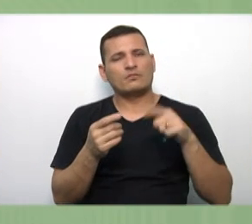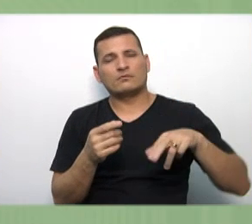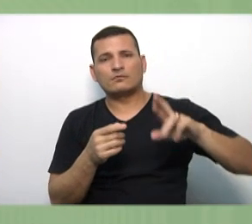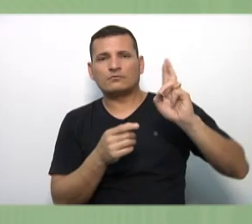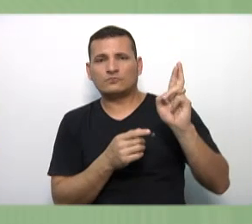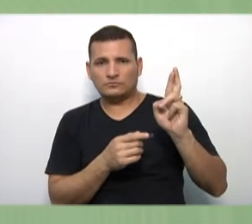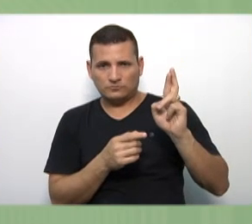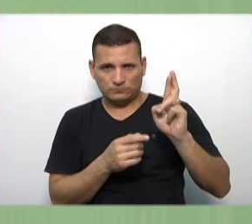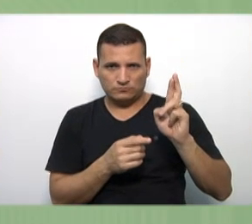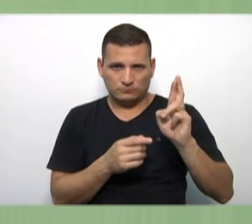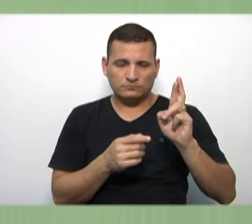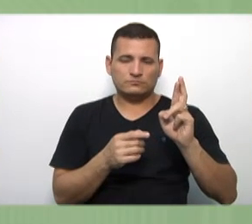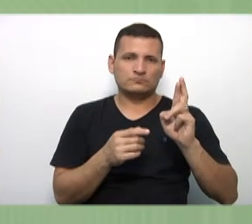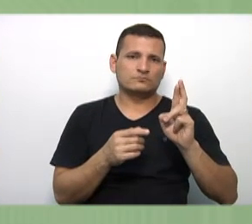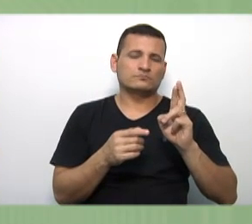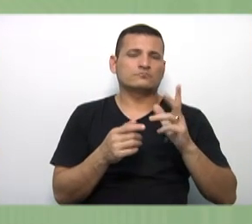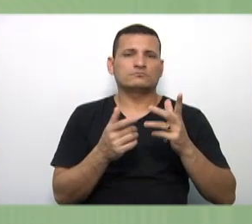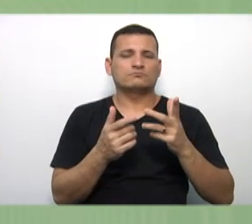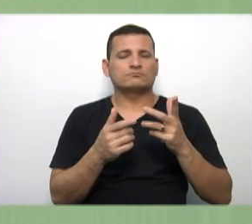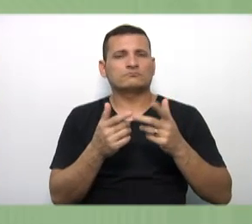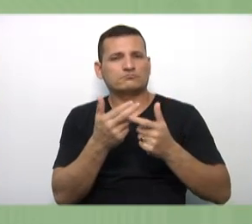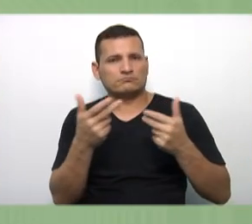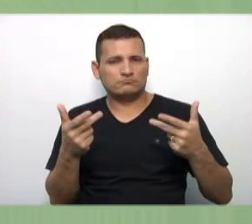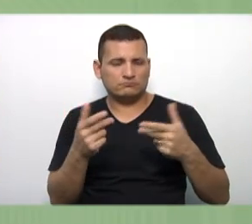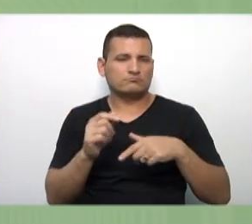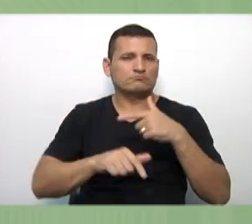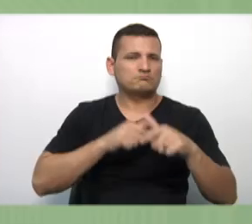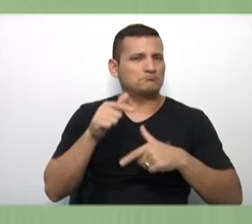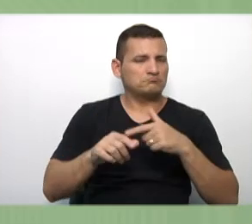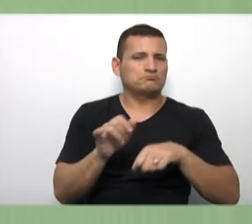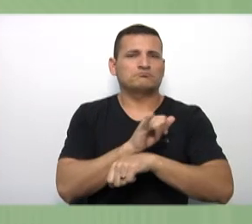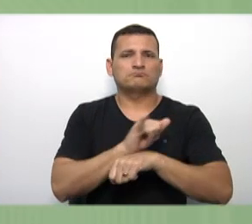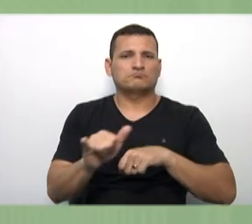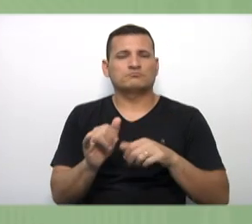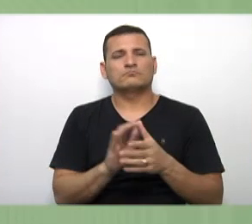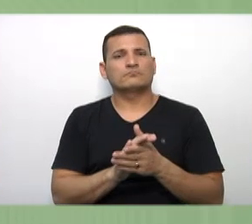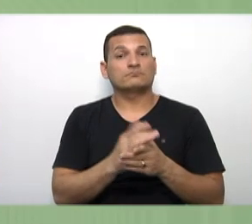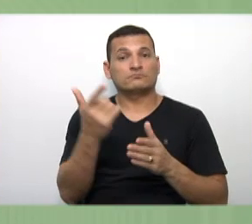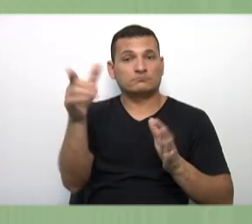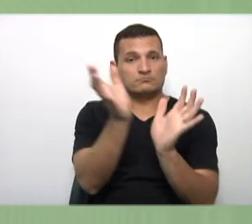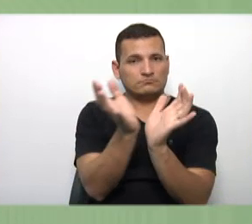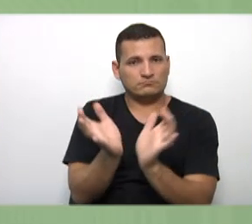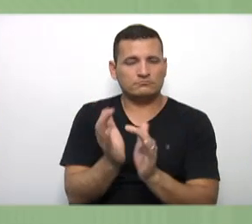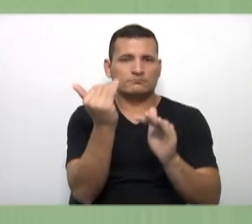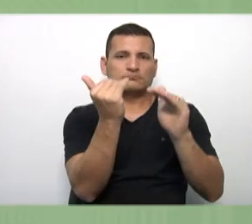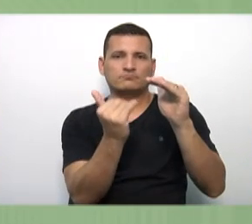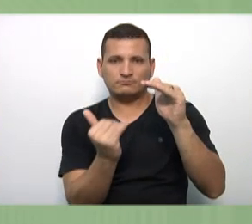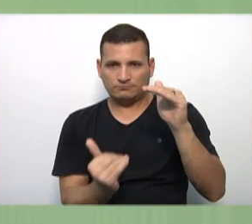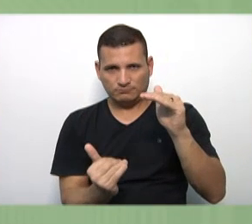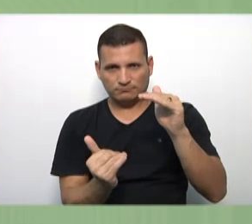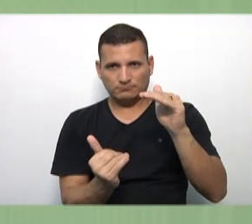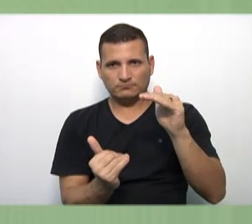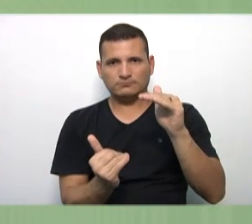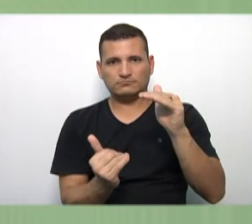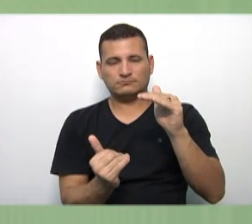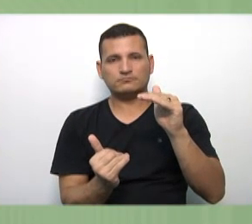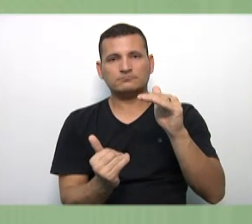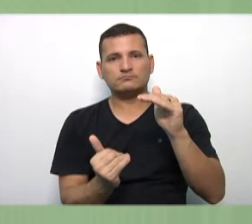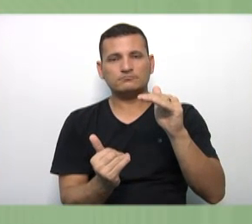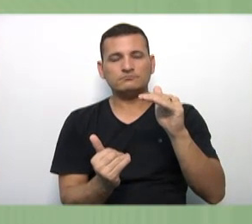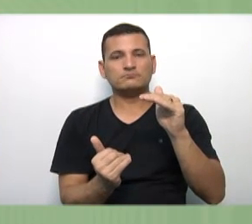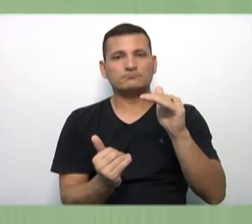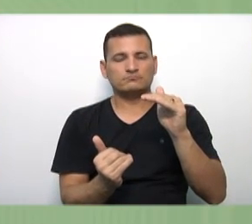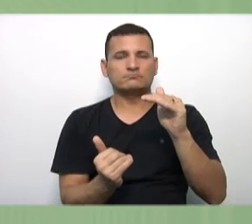decisões sobre questões táticas e operacionais para os níveis mais baixos da hierarquia, deixando que